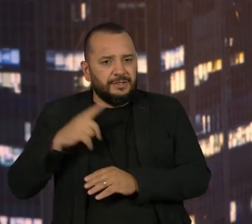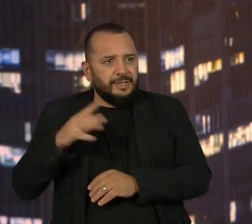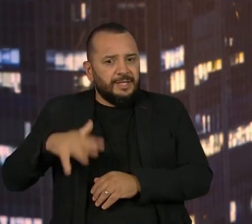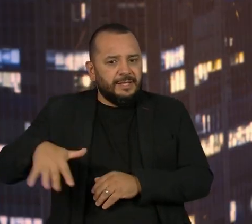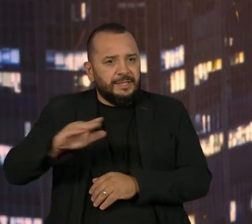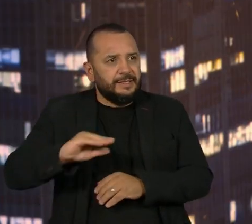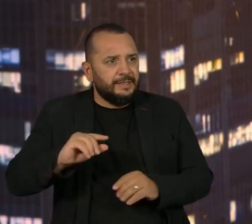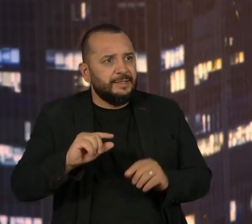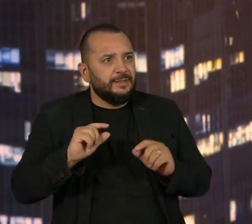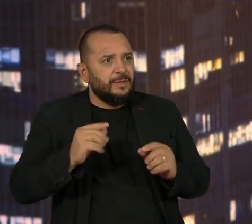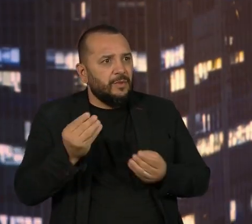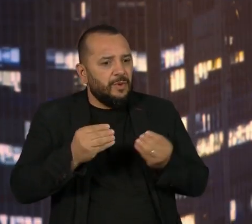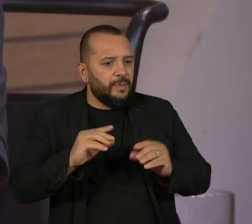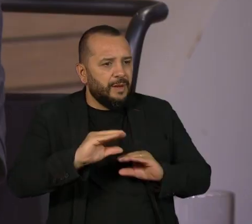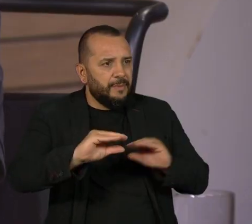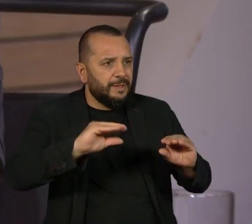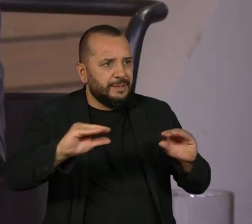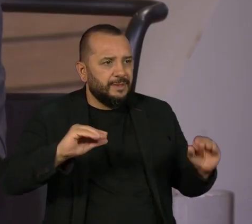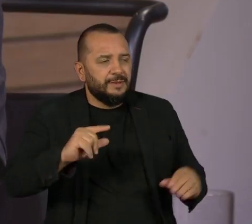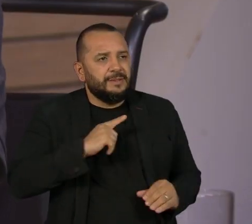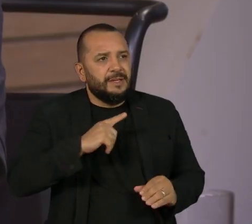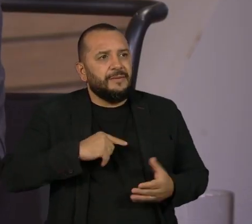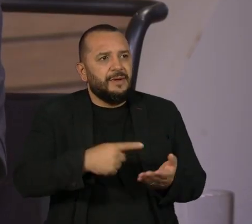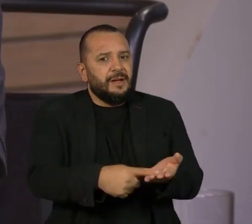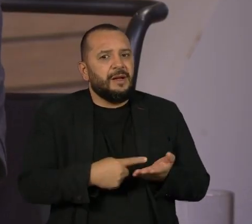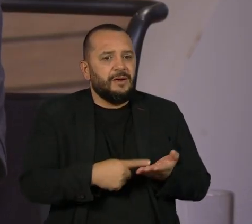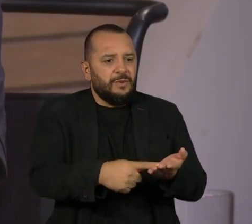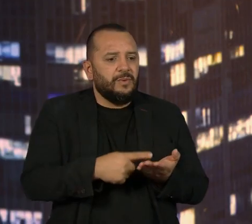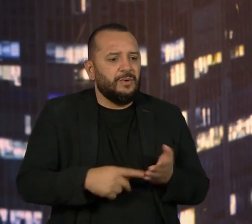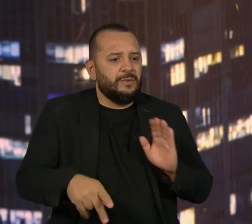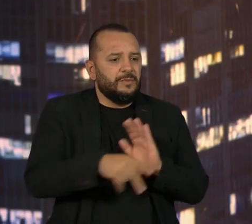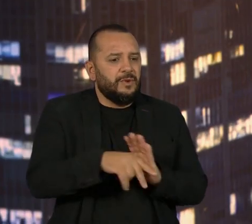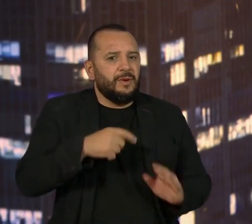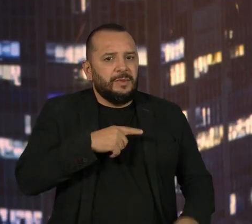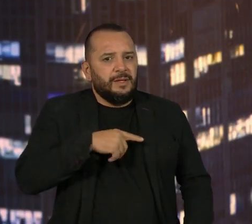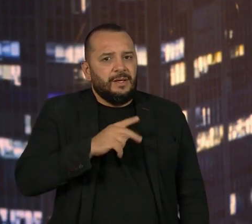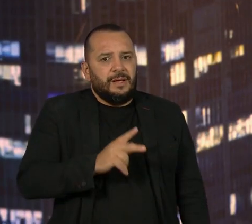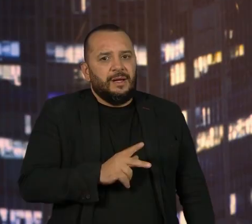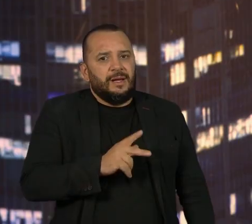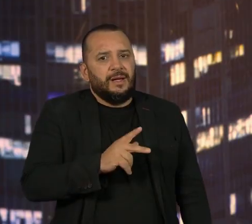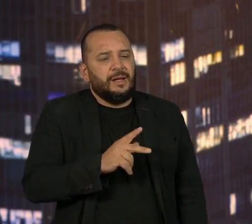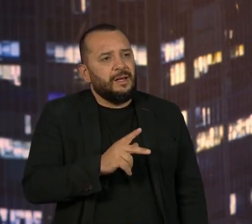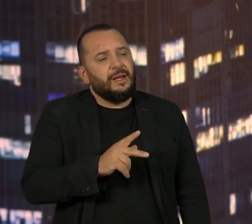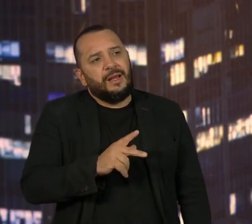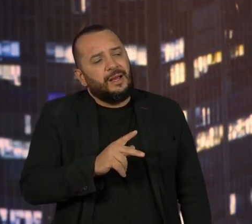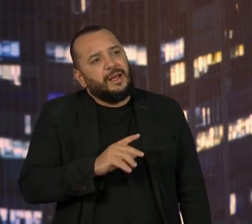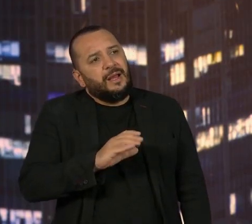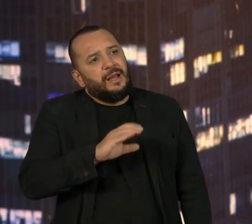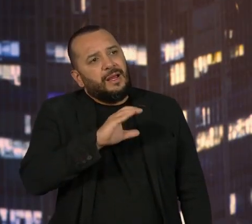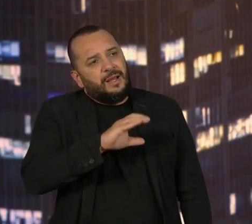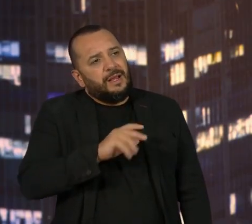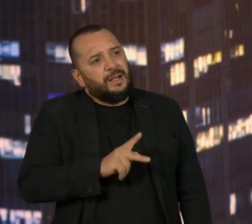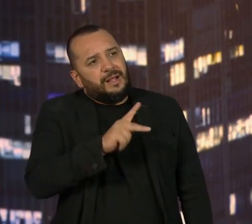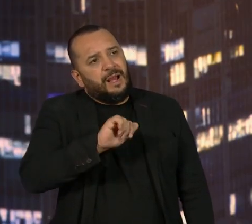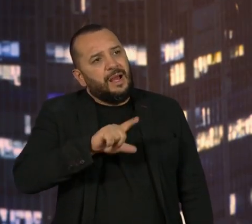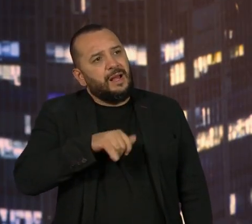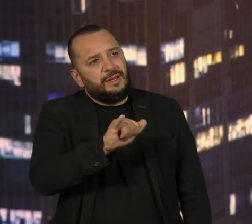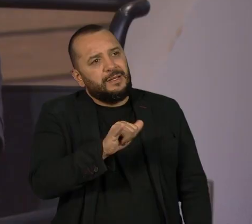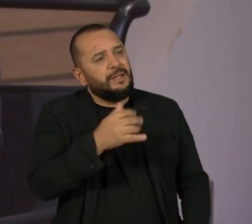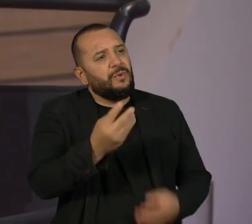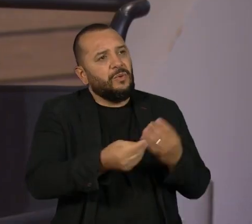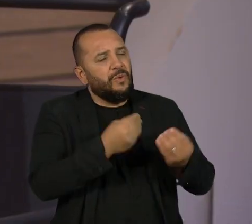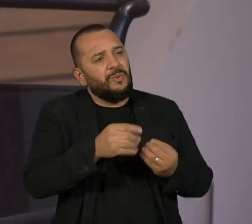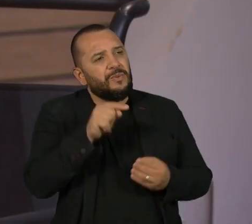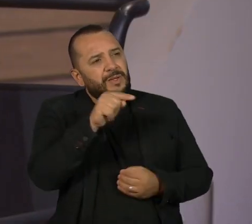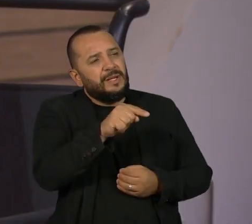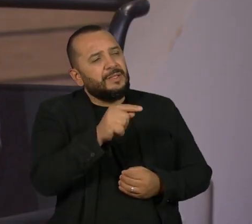sobre, acho que Acordo de Cali, né? Como o que isso prevê e até que ponto se chegou nessa discussão? Pois